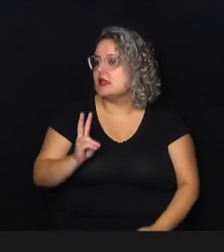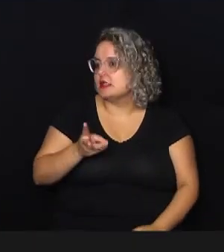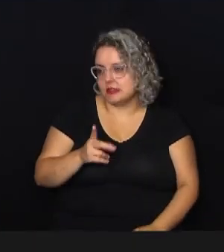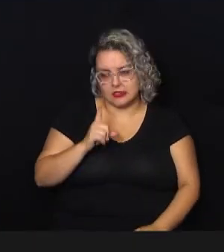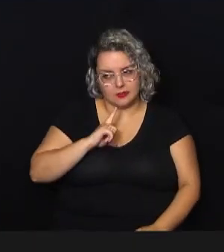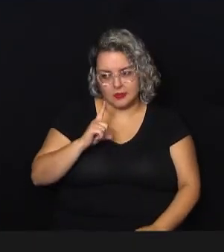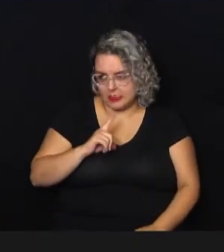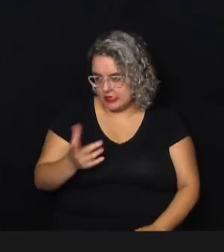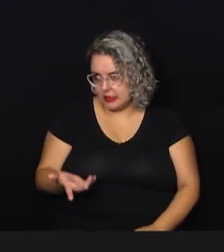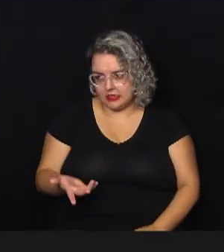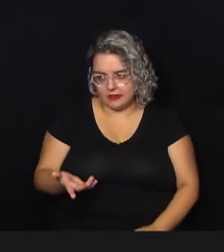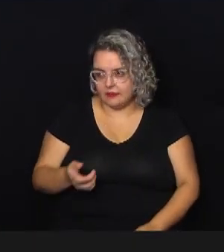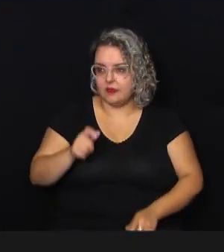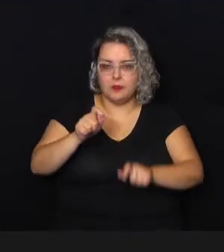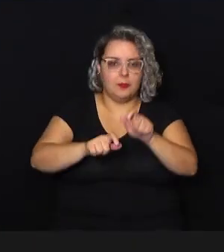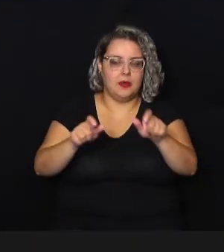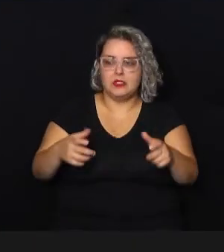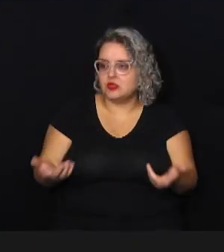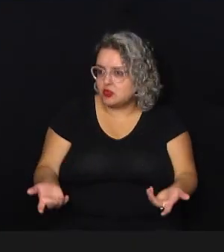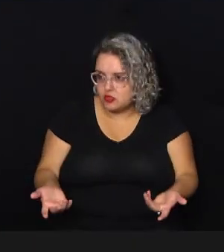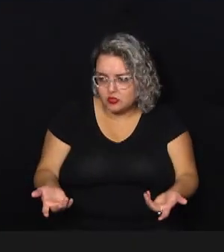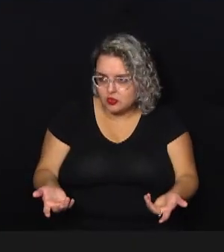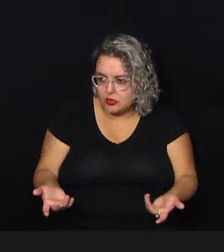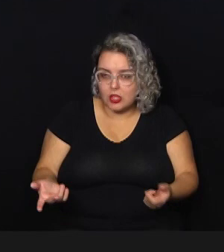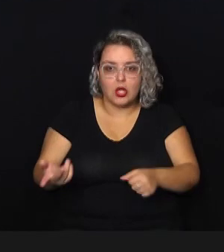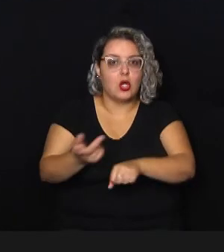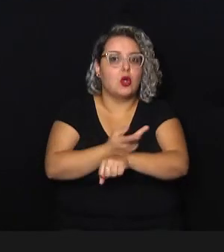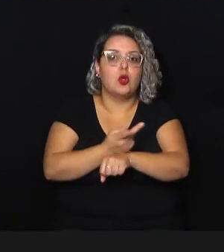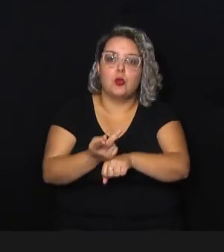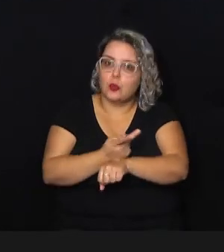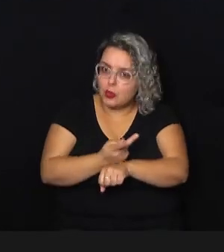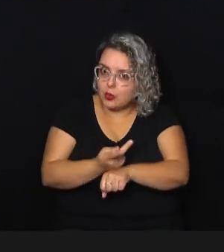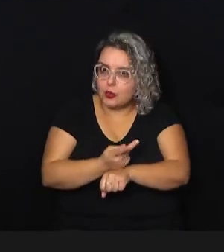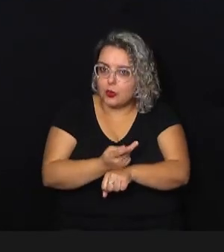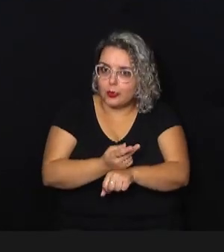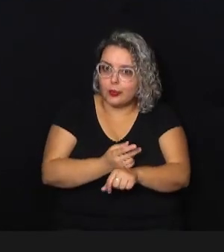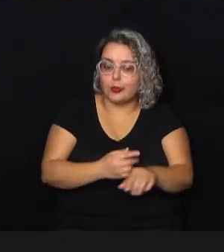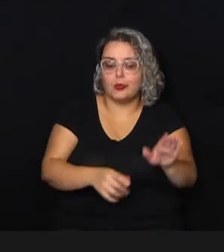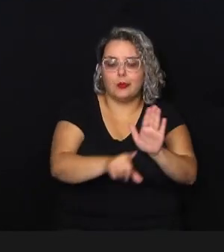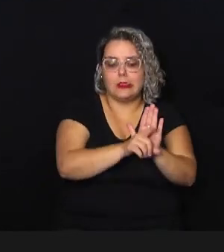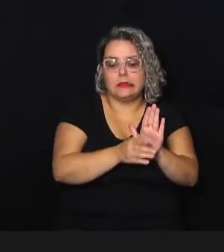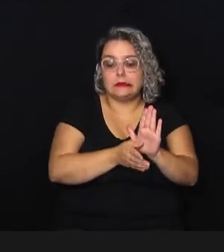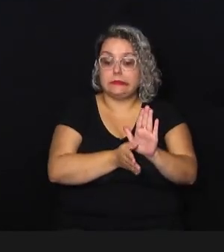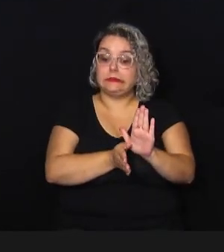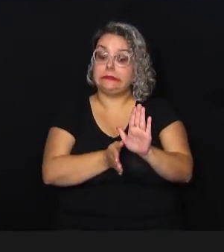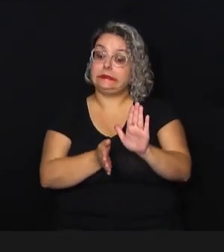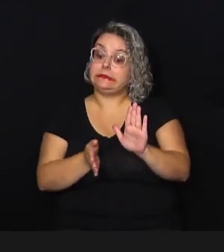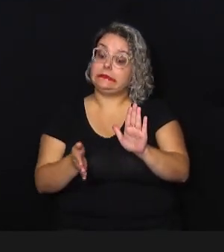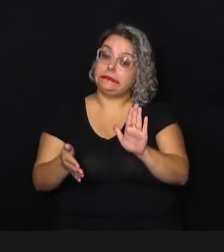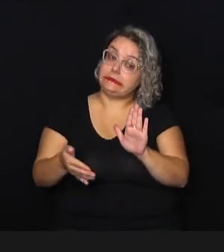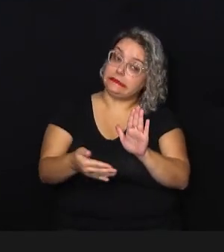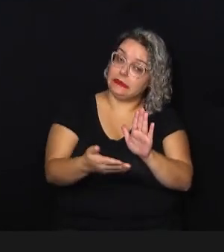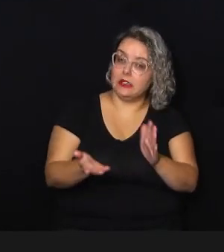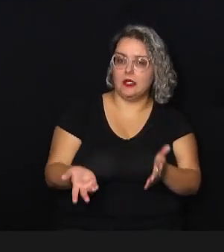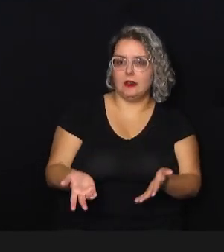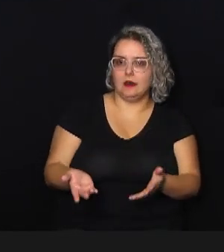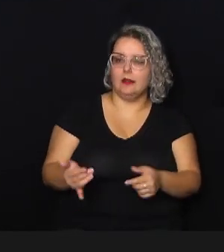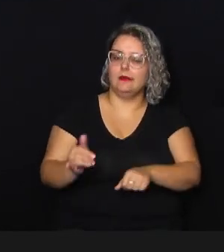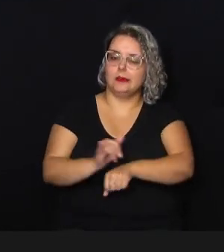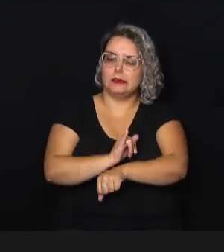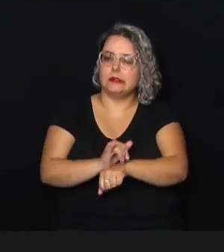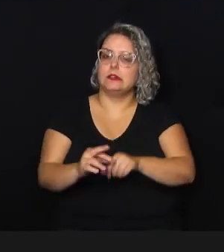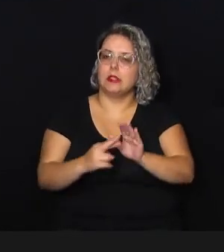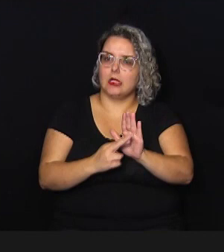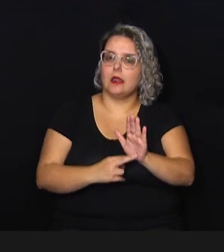existiu pessoas que buscam burlar as regras do jogo, né? O que acontece